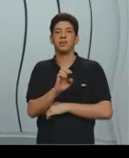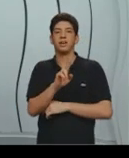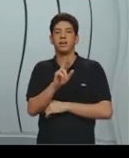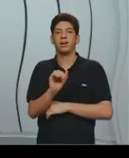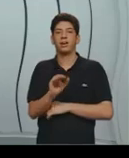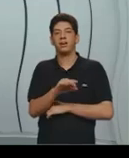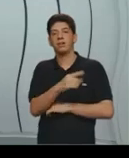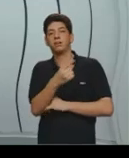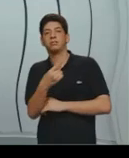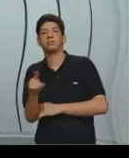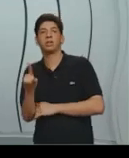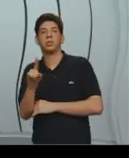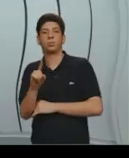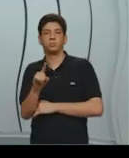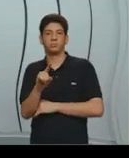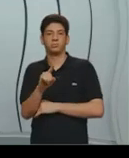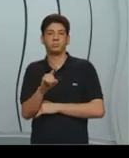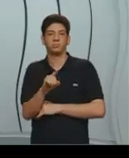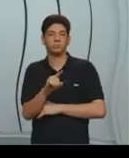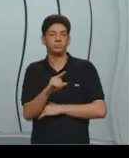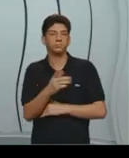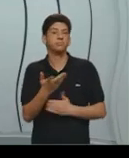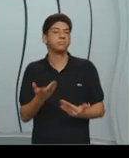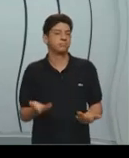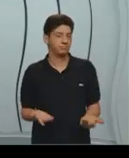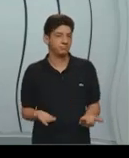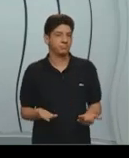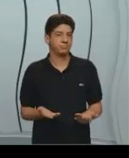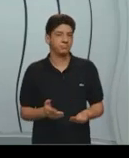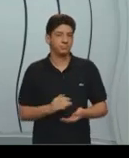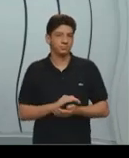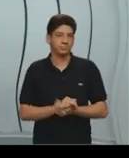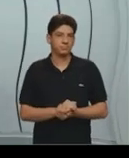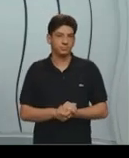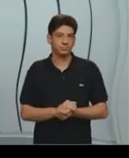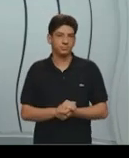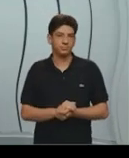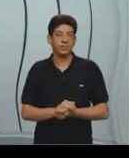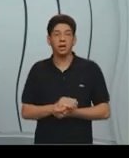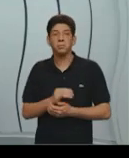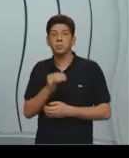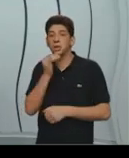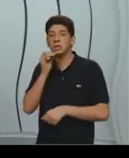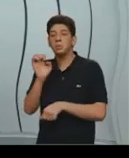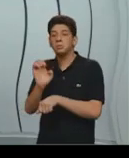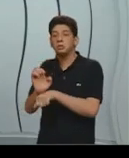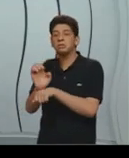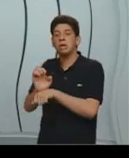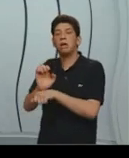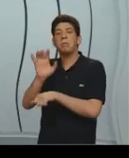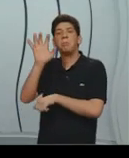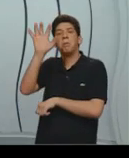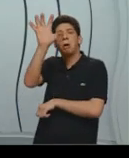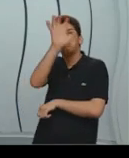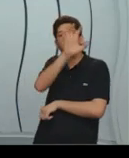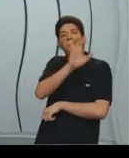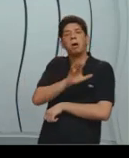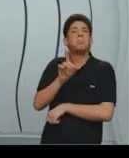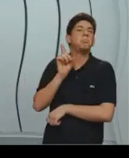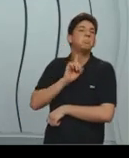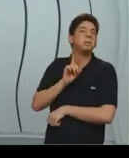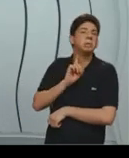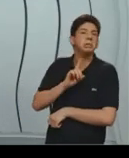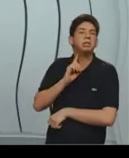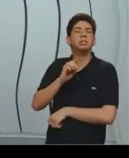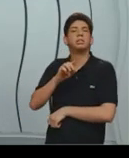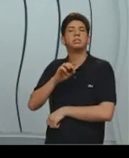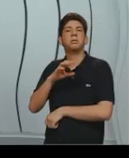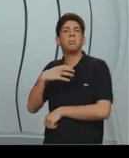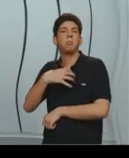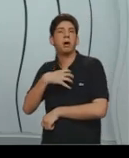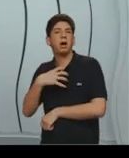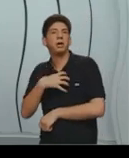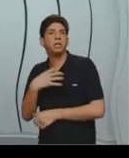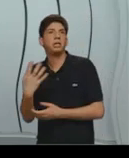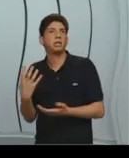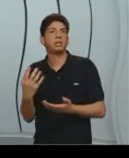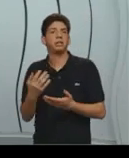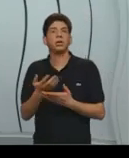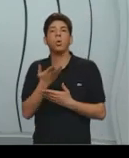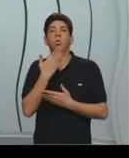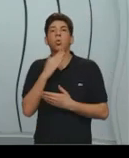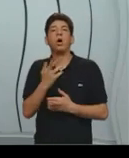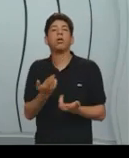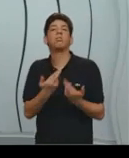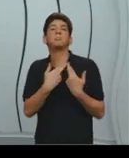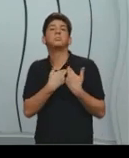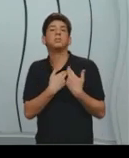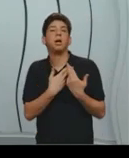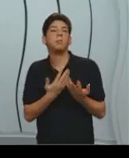últimos dias. Qual que é o lugar do Estado, dos estados, né? Minas Gerais, Bahia, enfim. Qual que é o lugar, e dos municípios. E aí também, mais